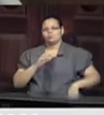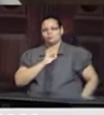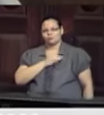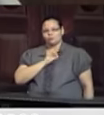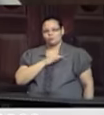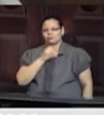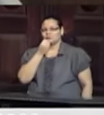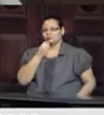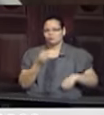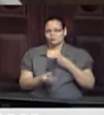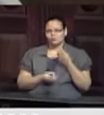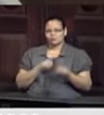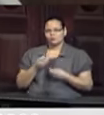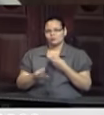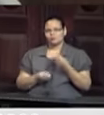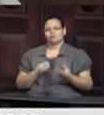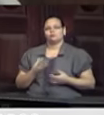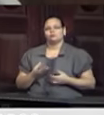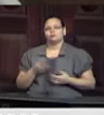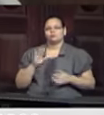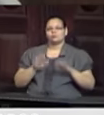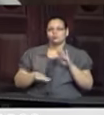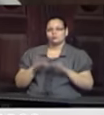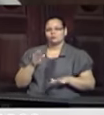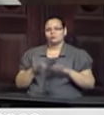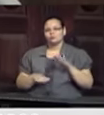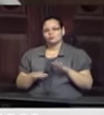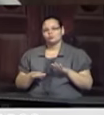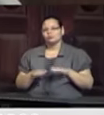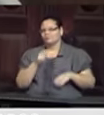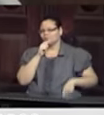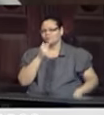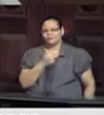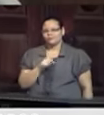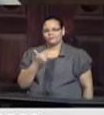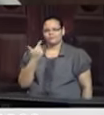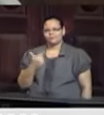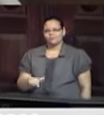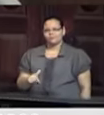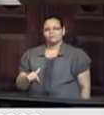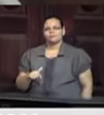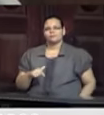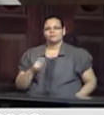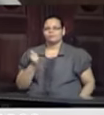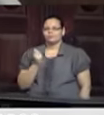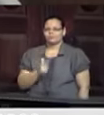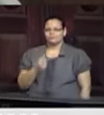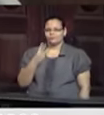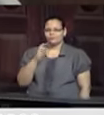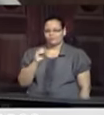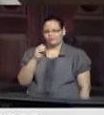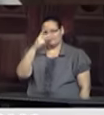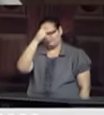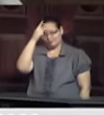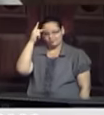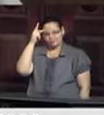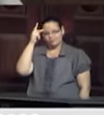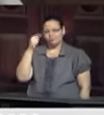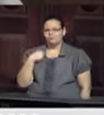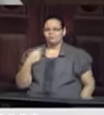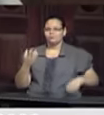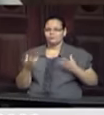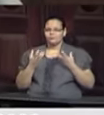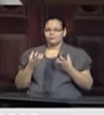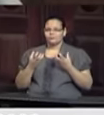para promover atos que muitas vezes não tem mais do que 30 pessoas. Então, queria